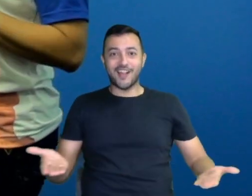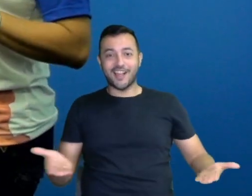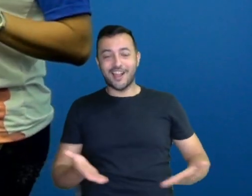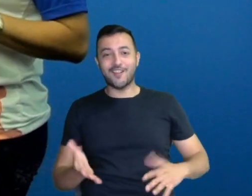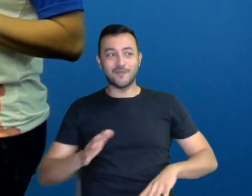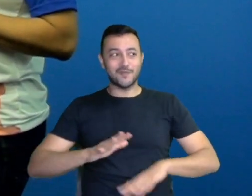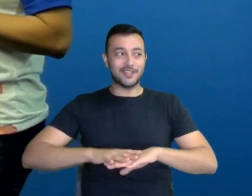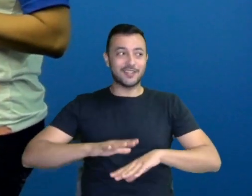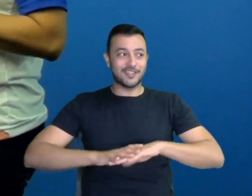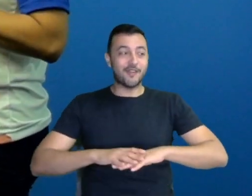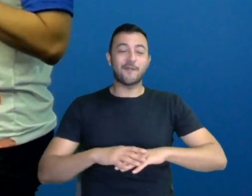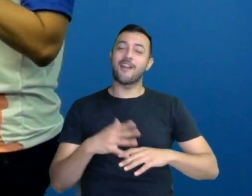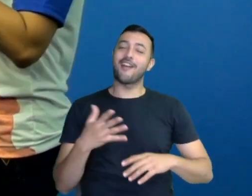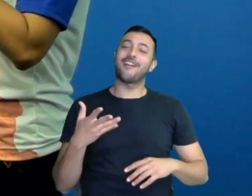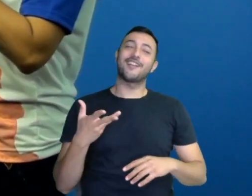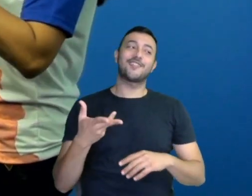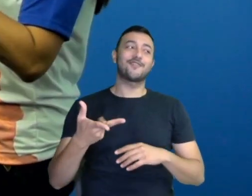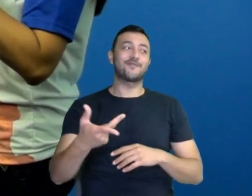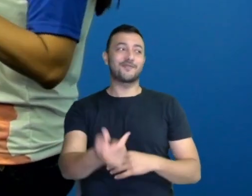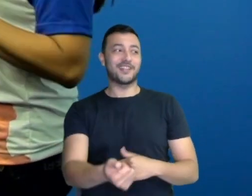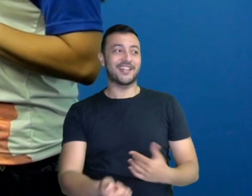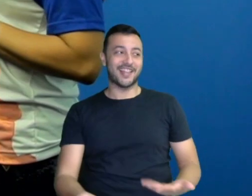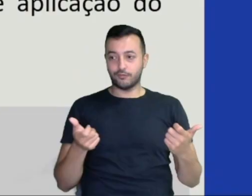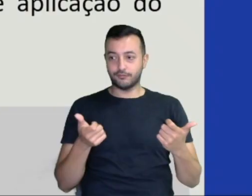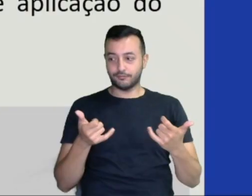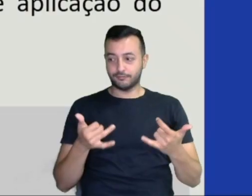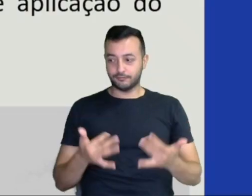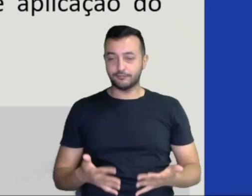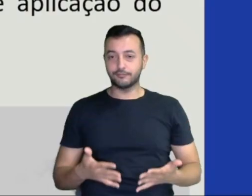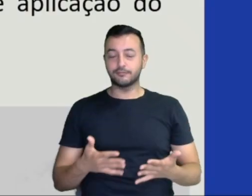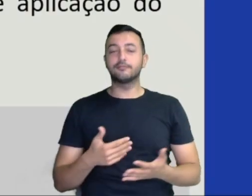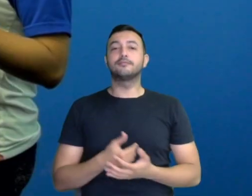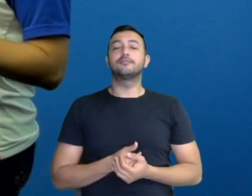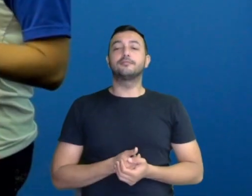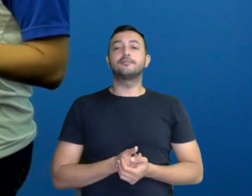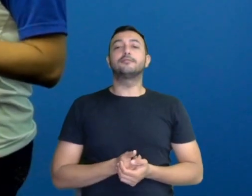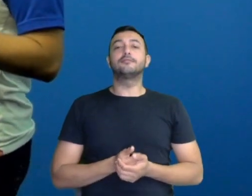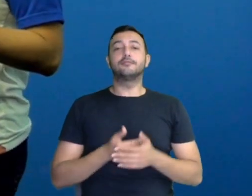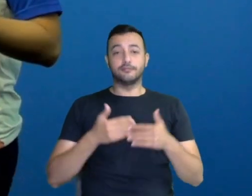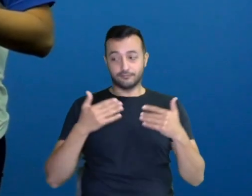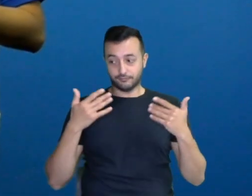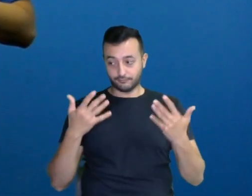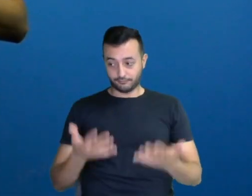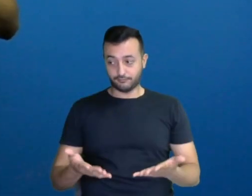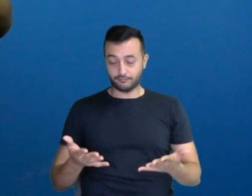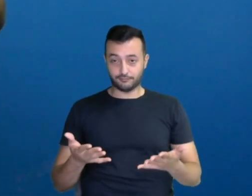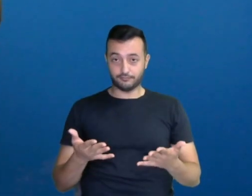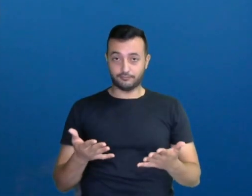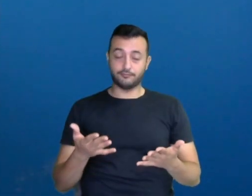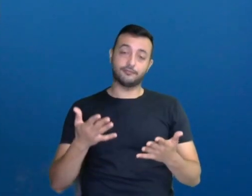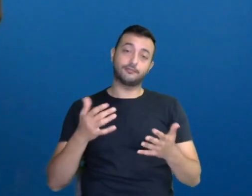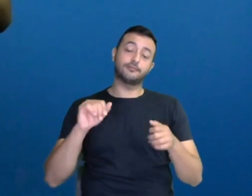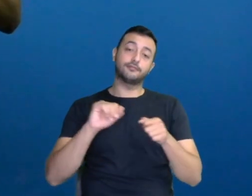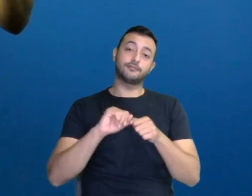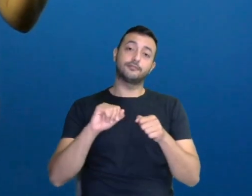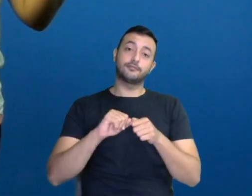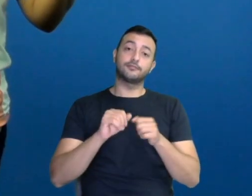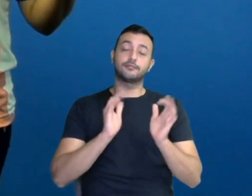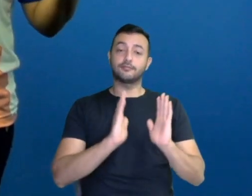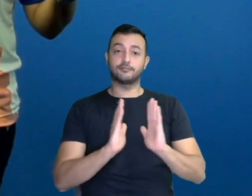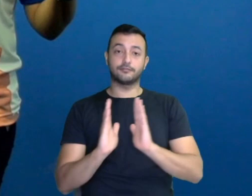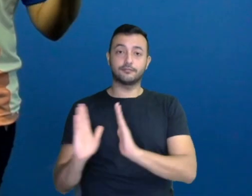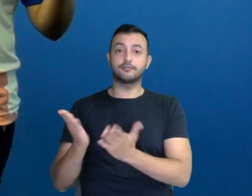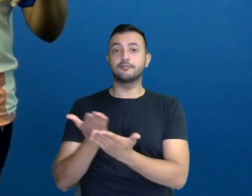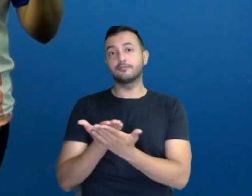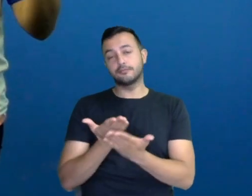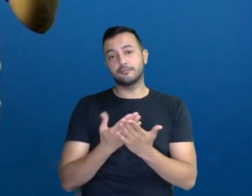de matemática maravilhosamente aqui. Então, para a gente fazer a sequência da aula, a gente vai